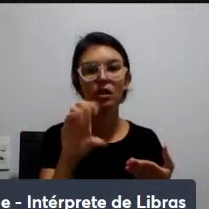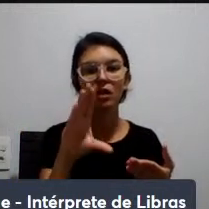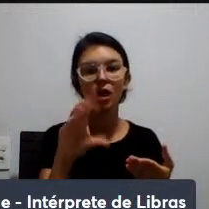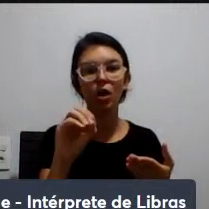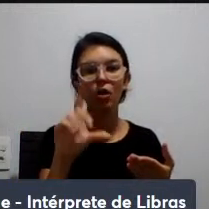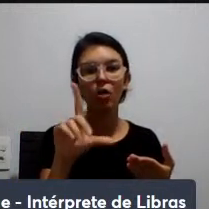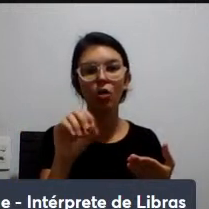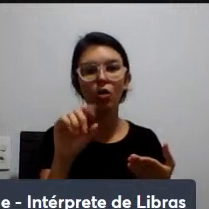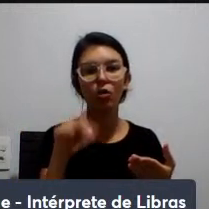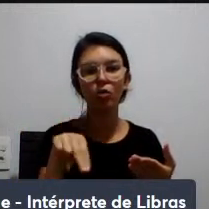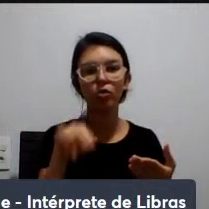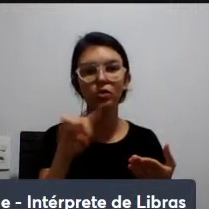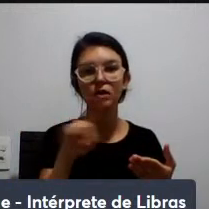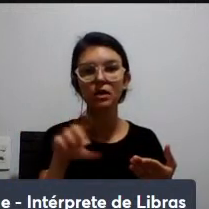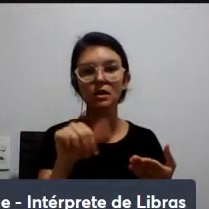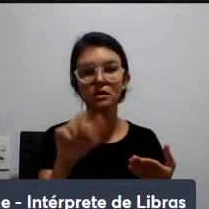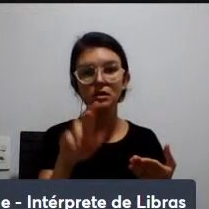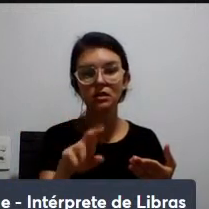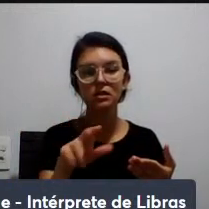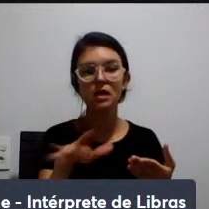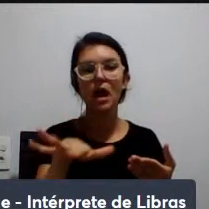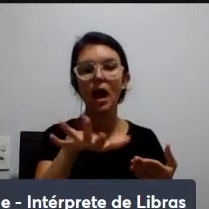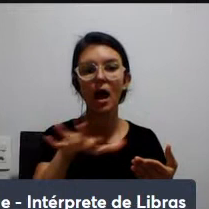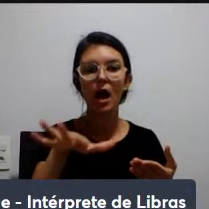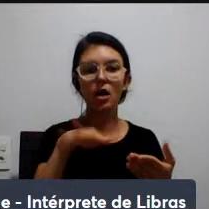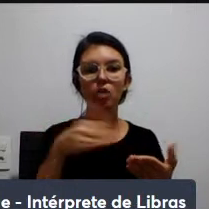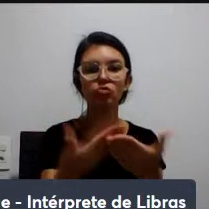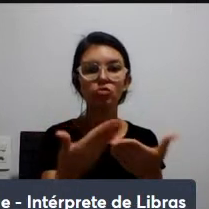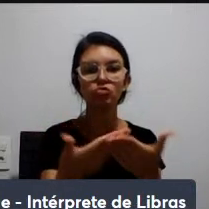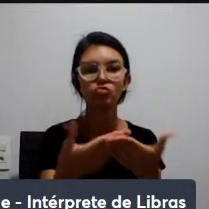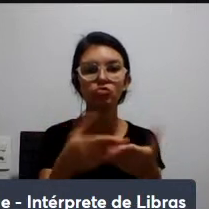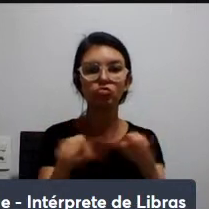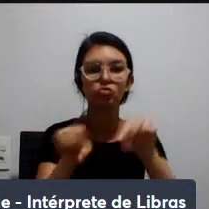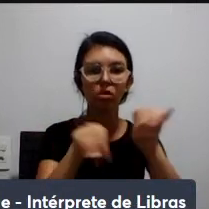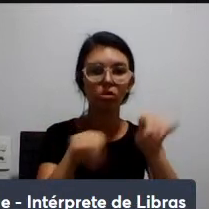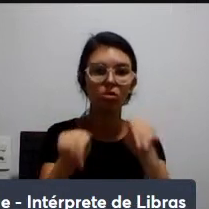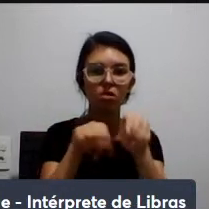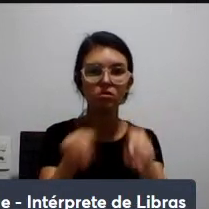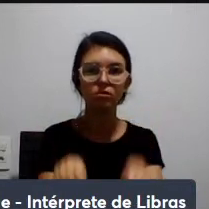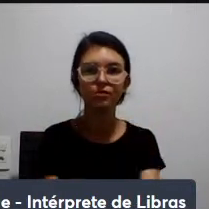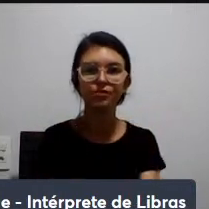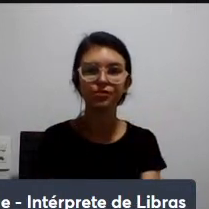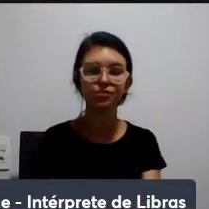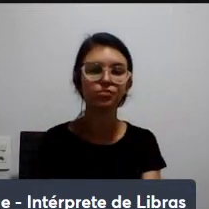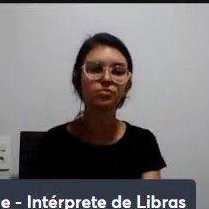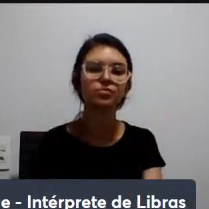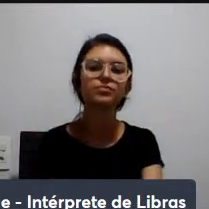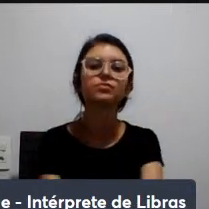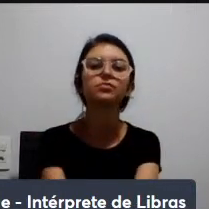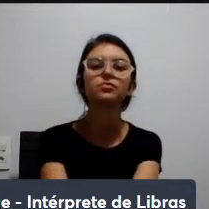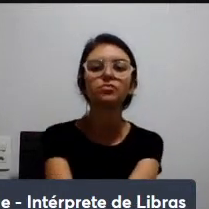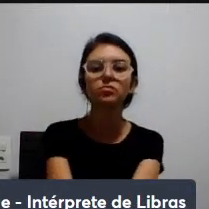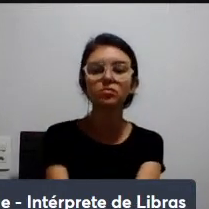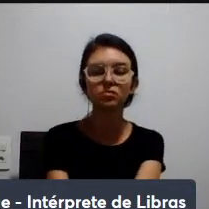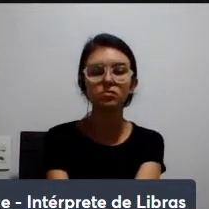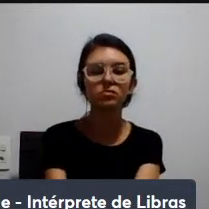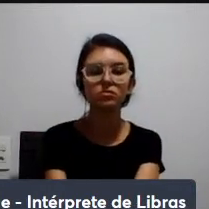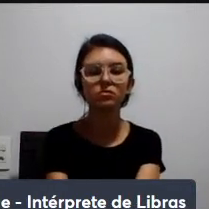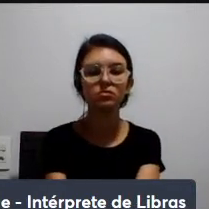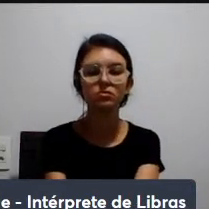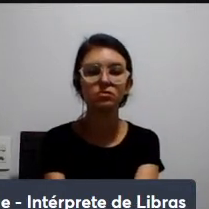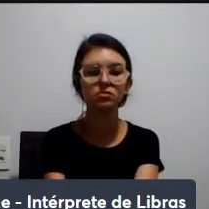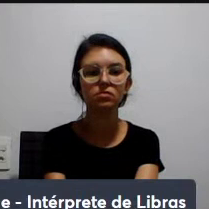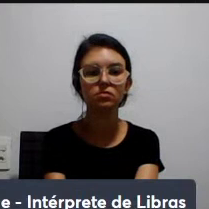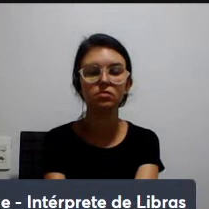de estudo da educação. So I would always, if interested in comparison, always